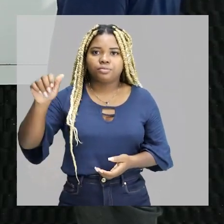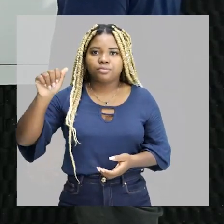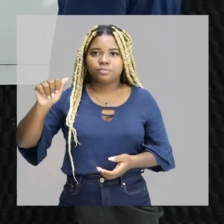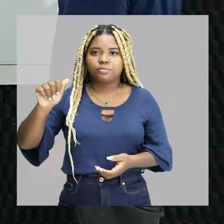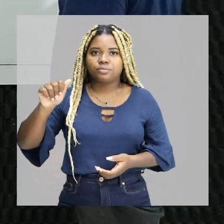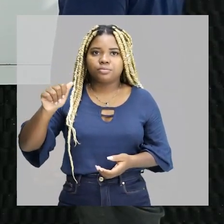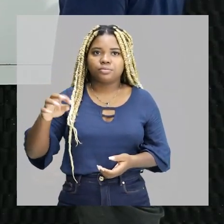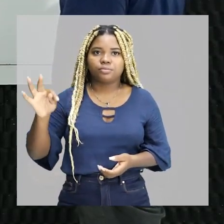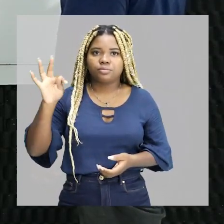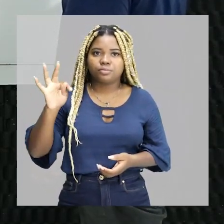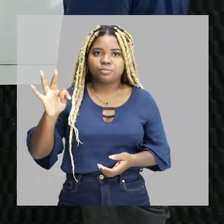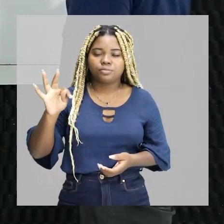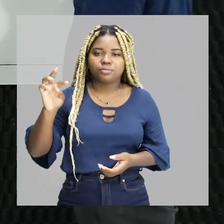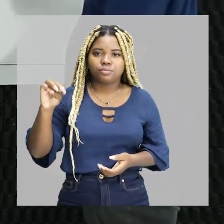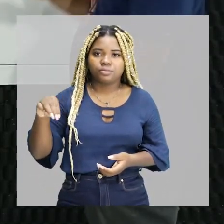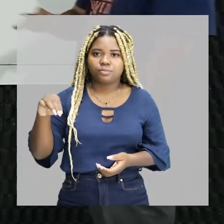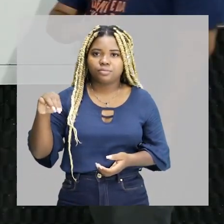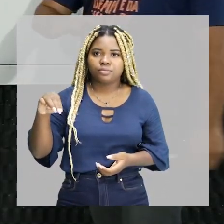a nível do mar,